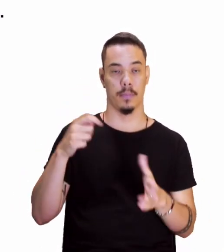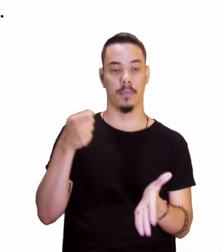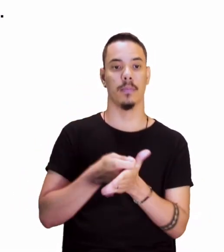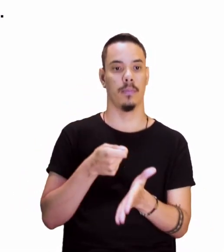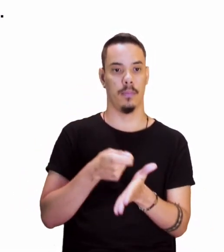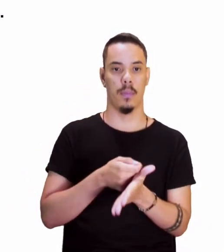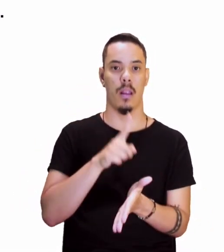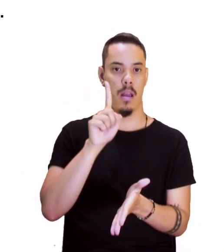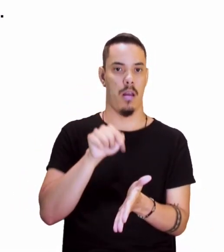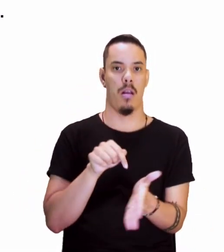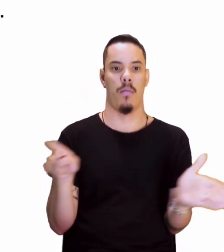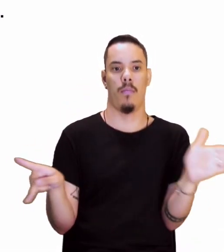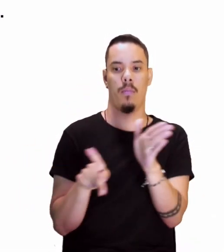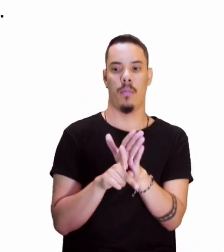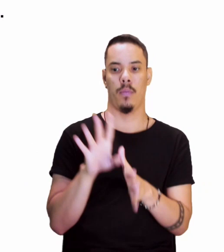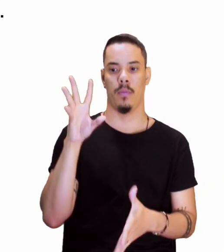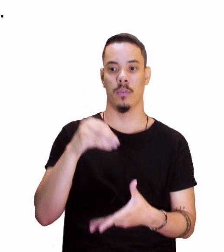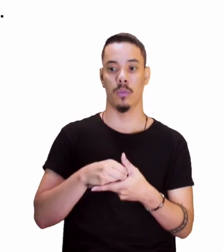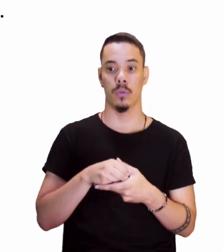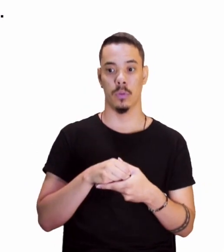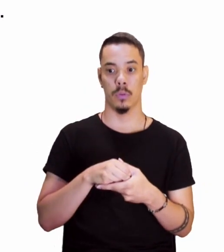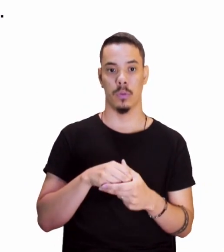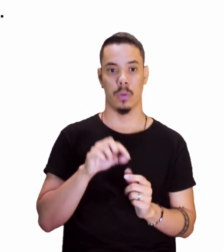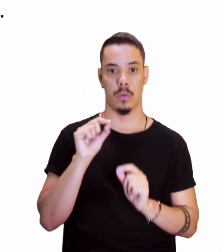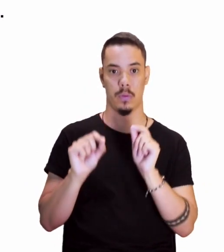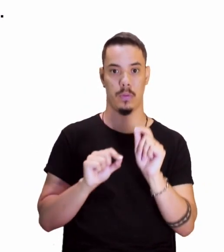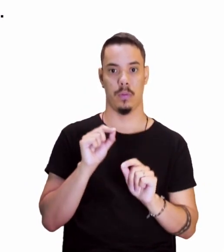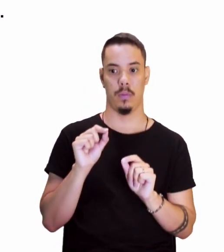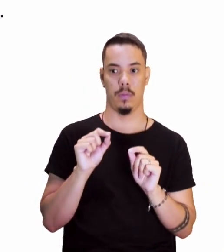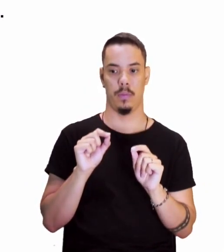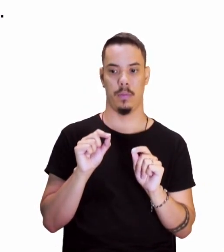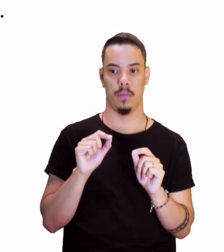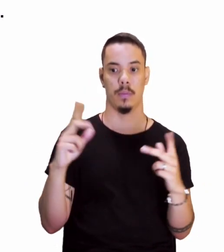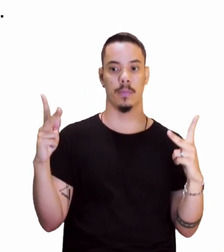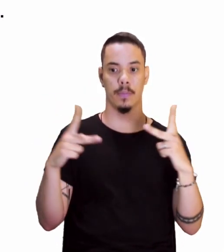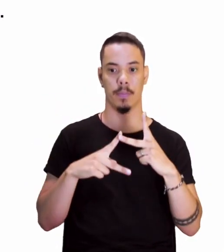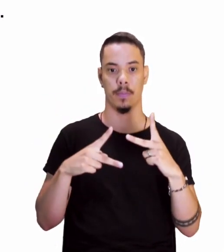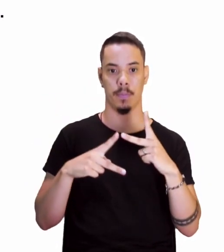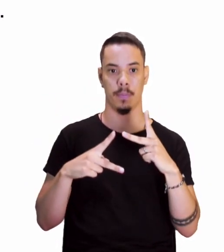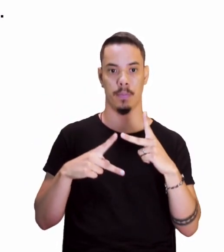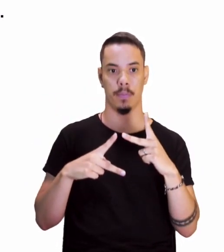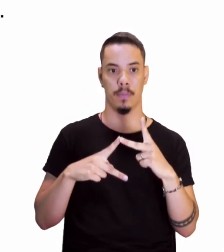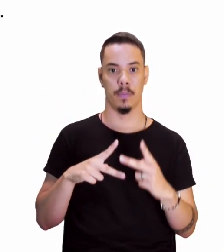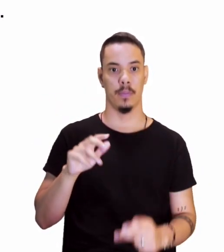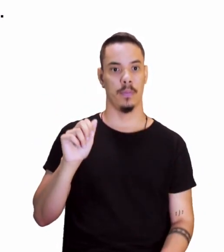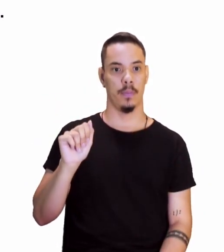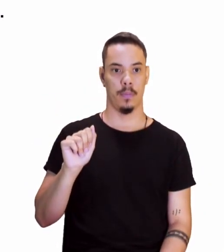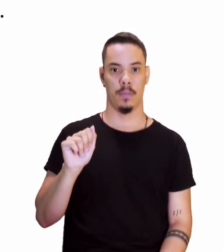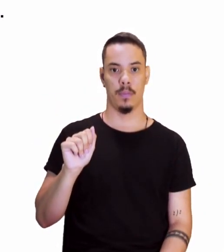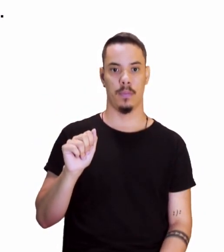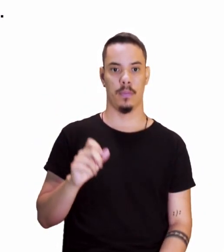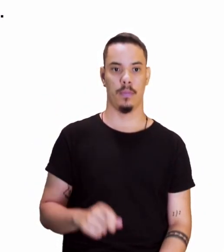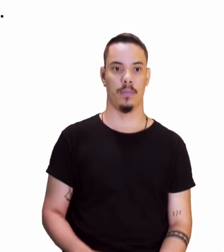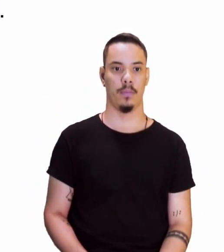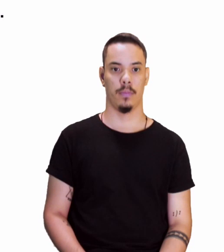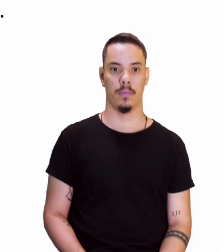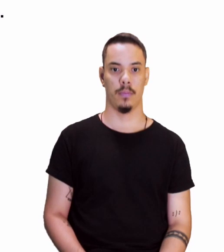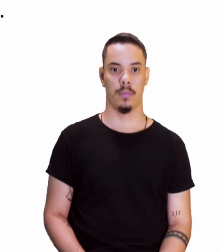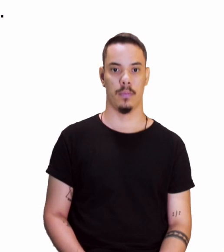seja, a preposição a, não a preposição